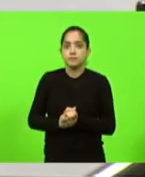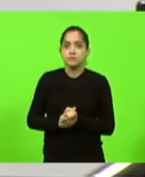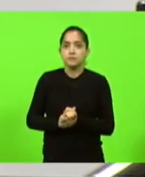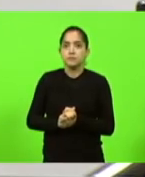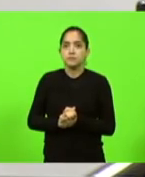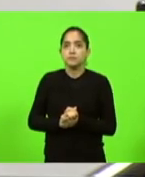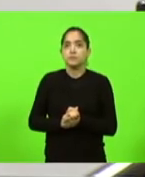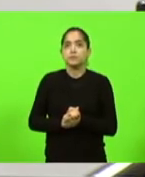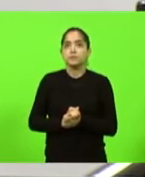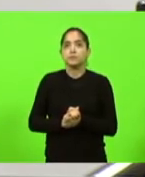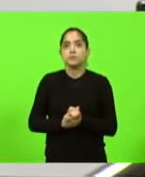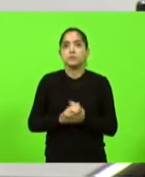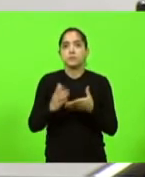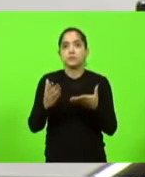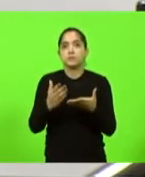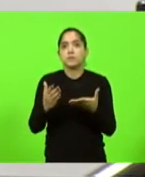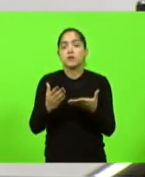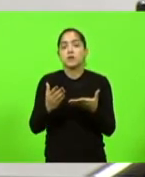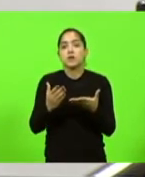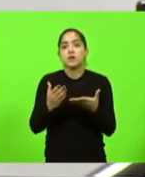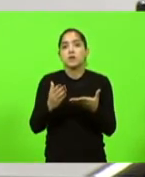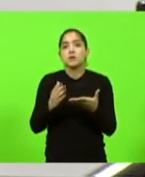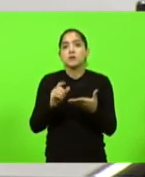Eu posso chamar isso de leviandade.